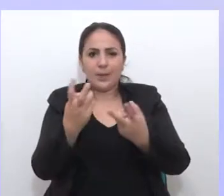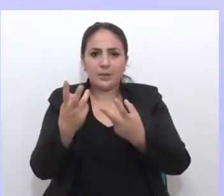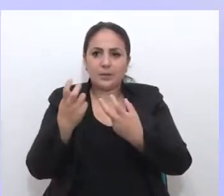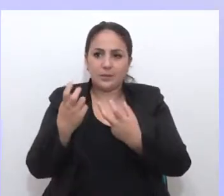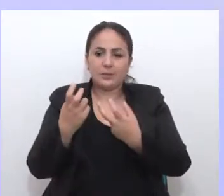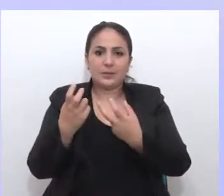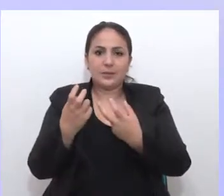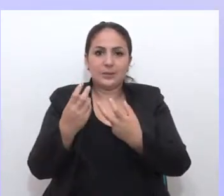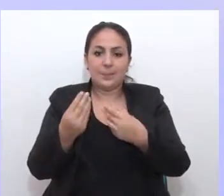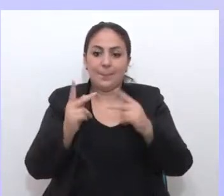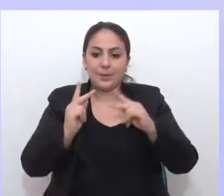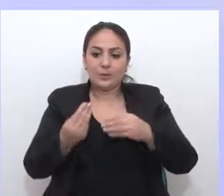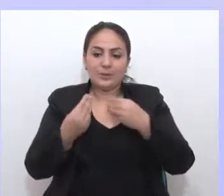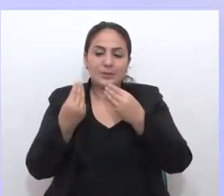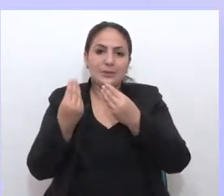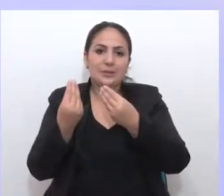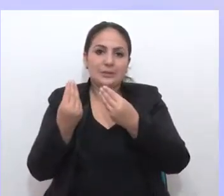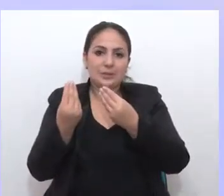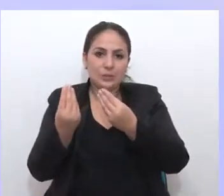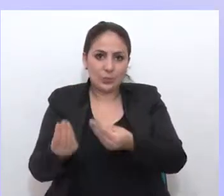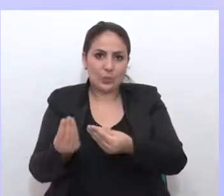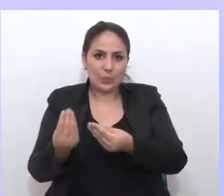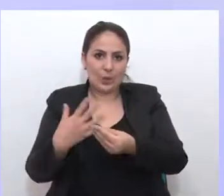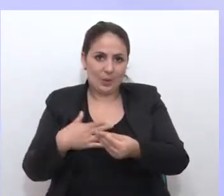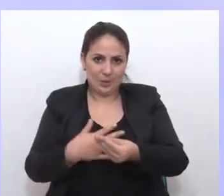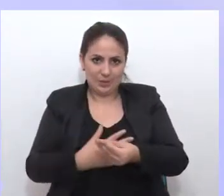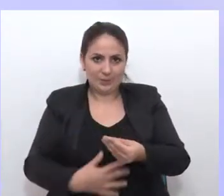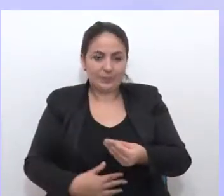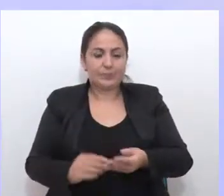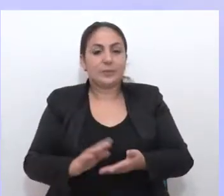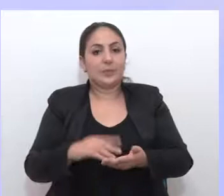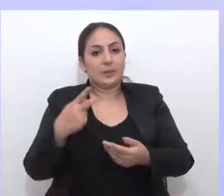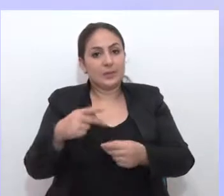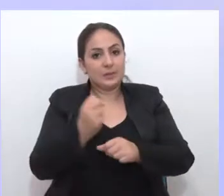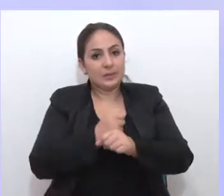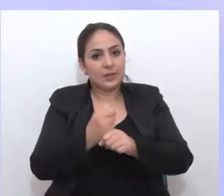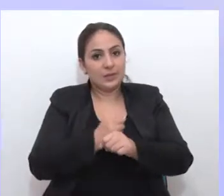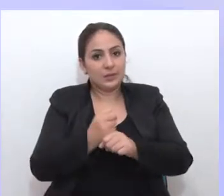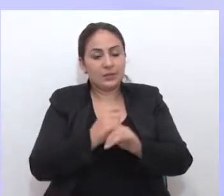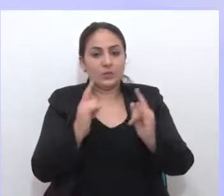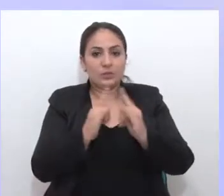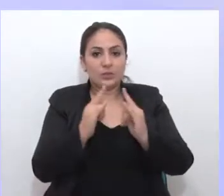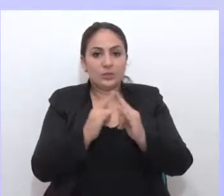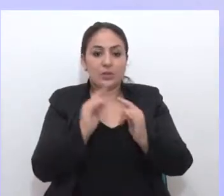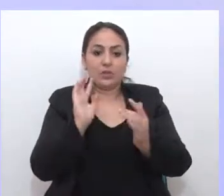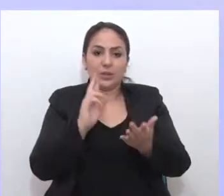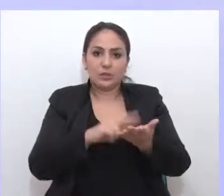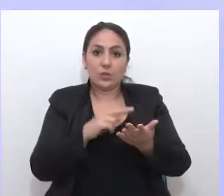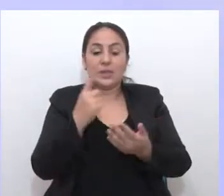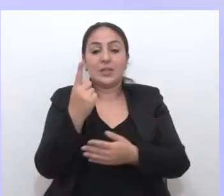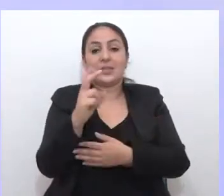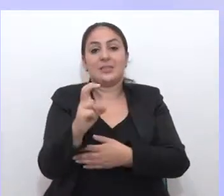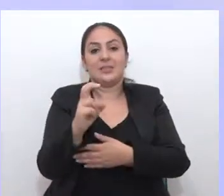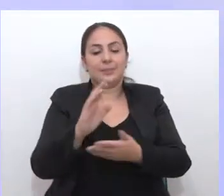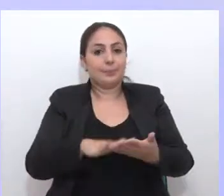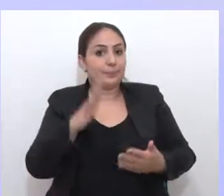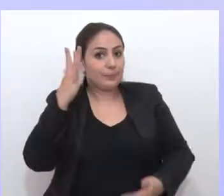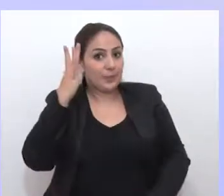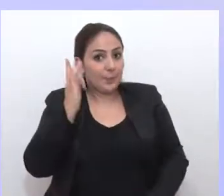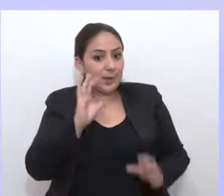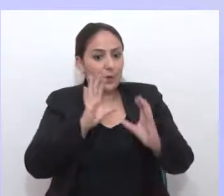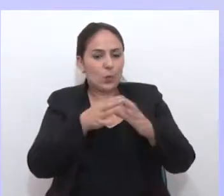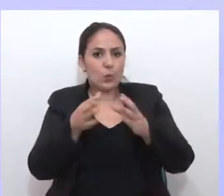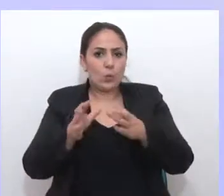na identificação de possíveis doadores. Neste ano, a instituição já registrou 15 doações.